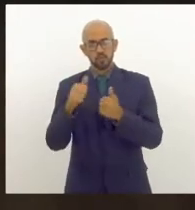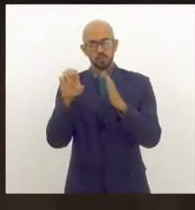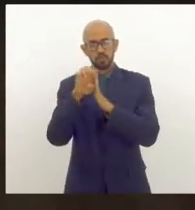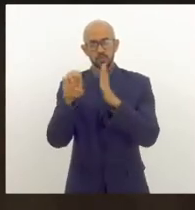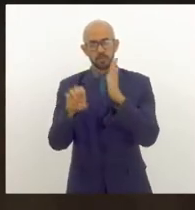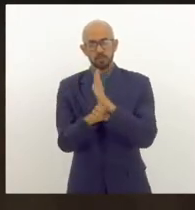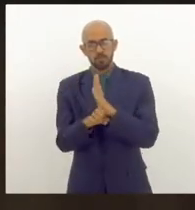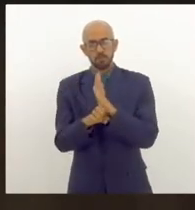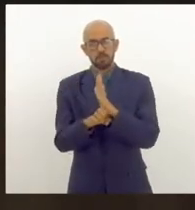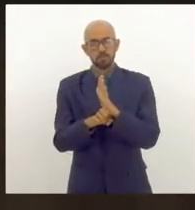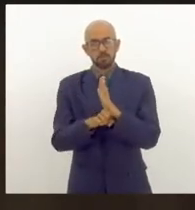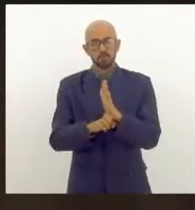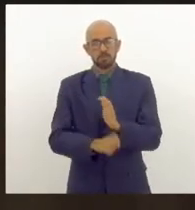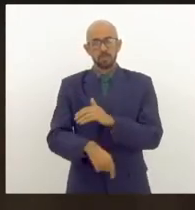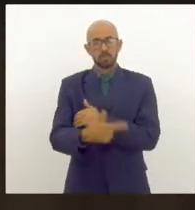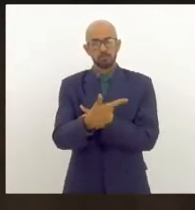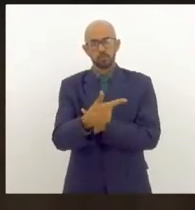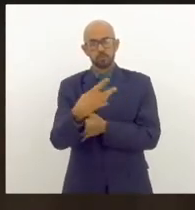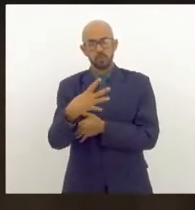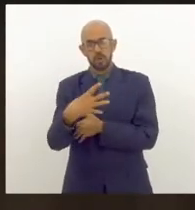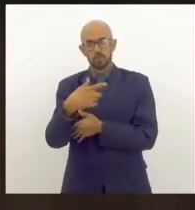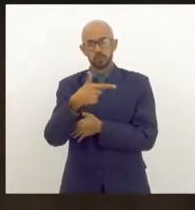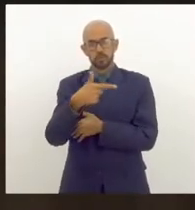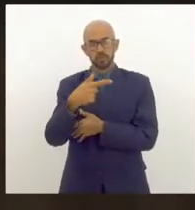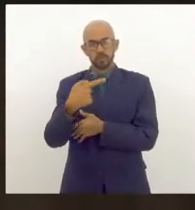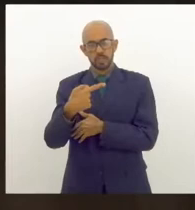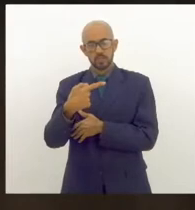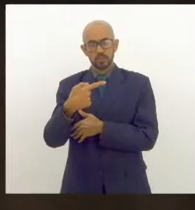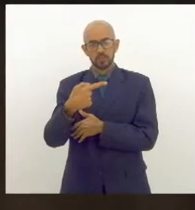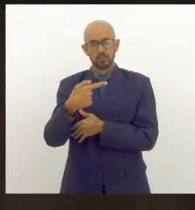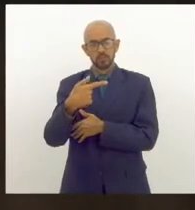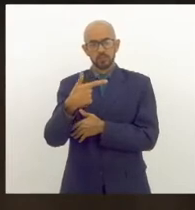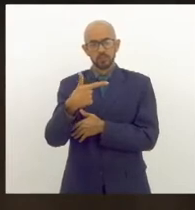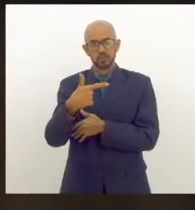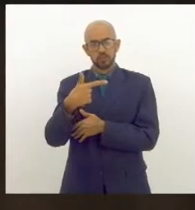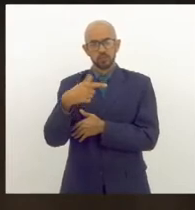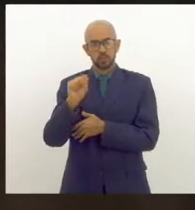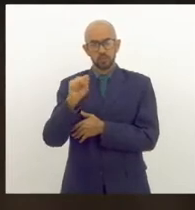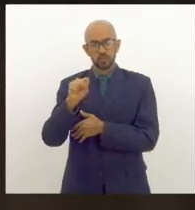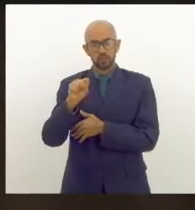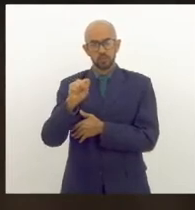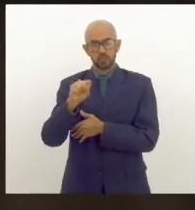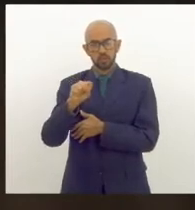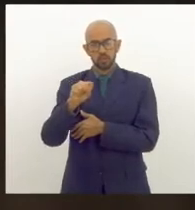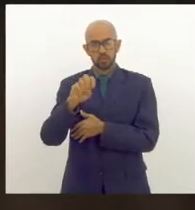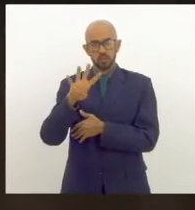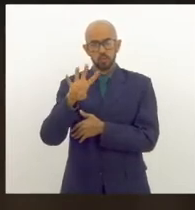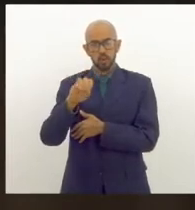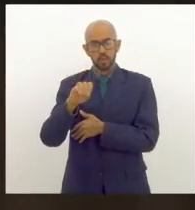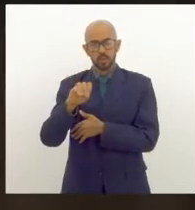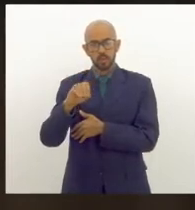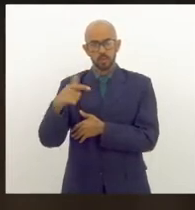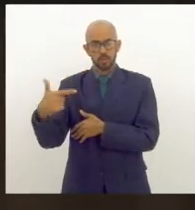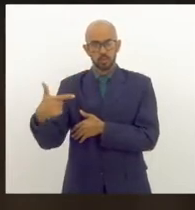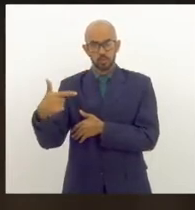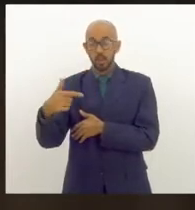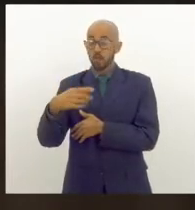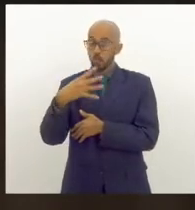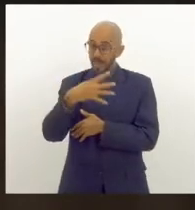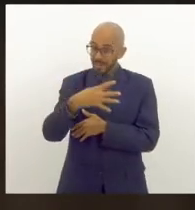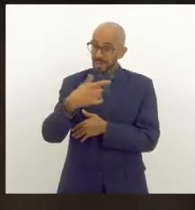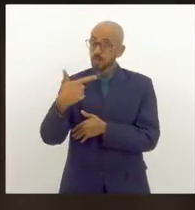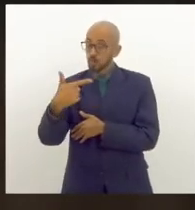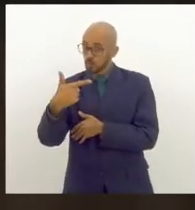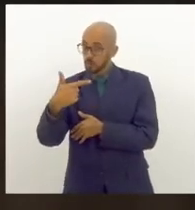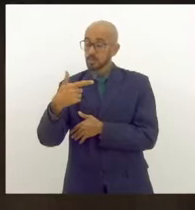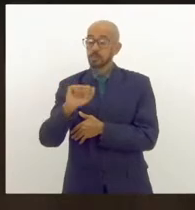às emendas 24, 27, 28 e 42.